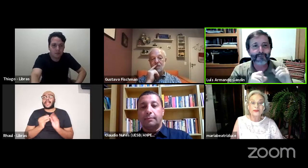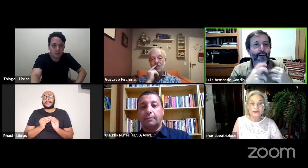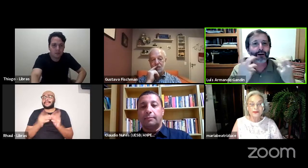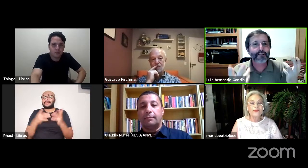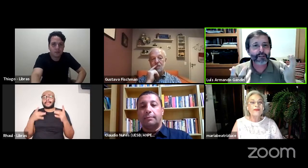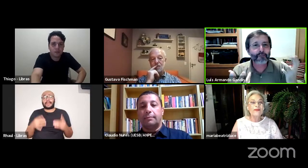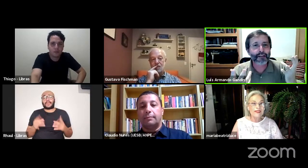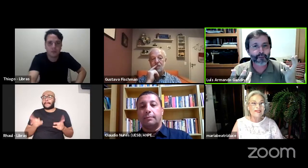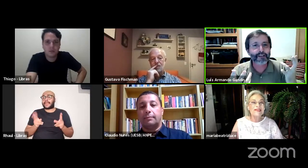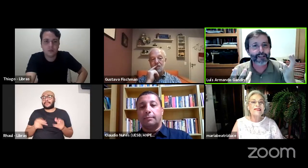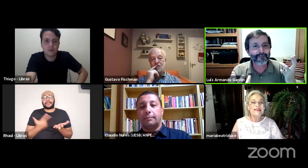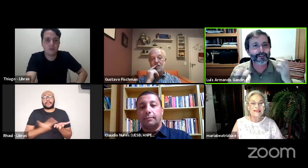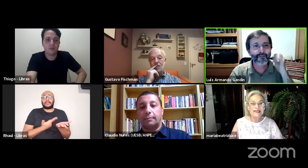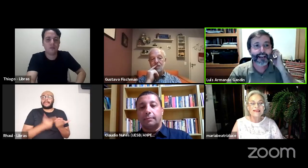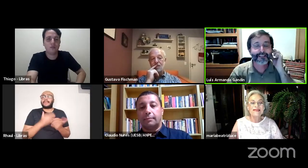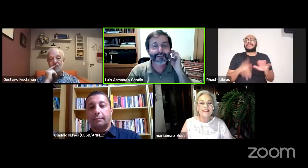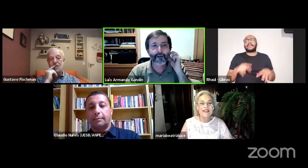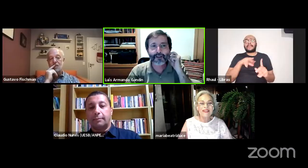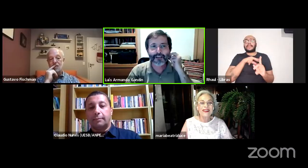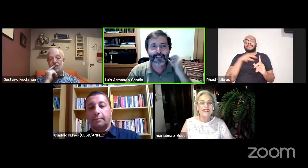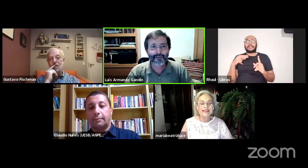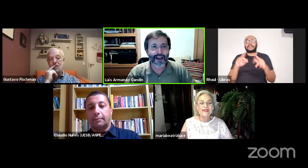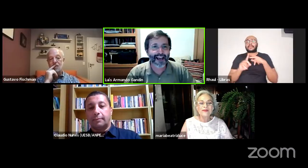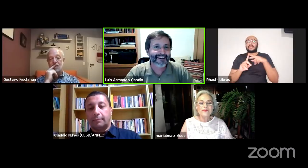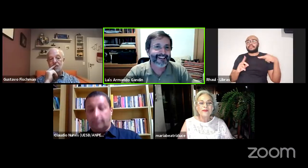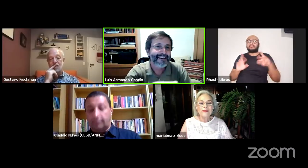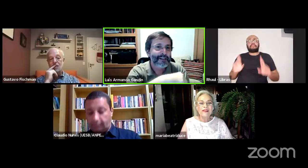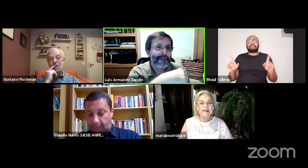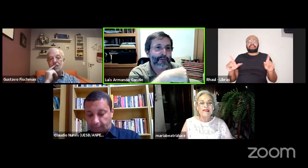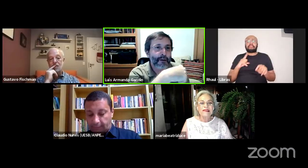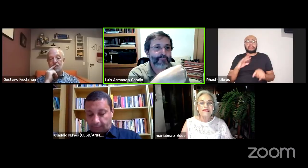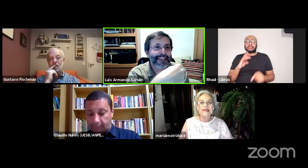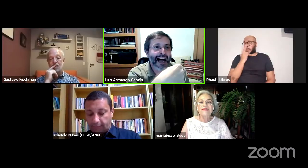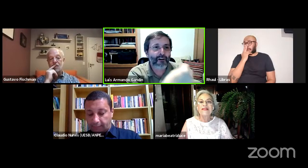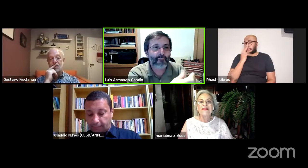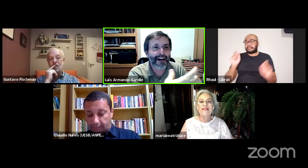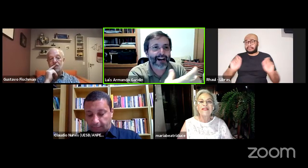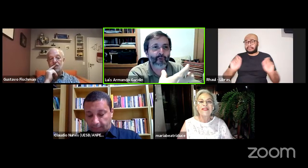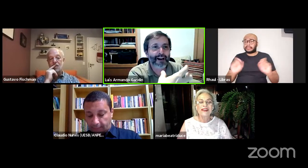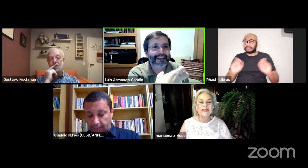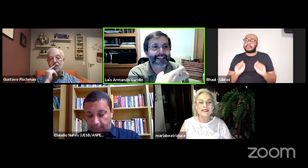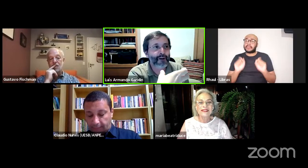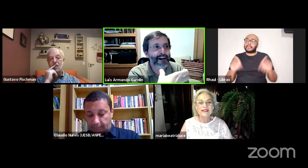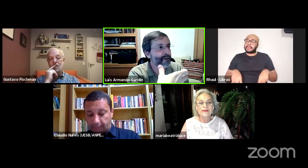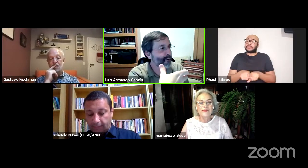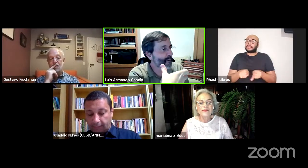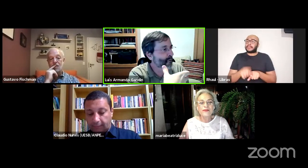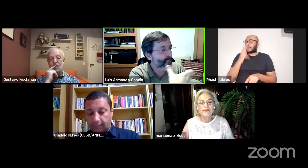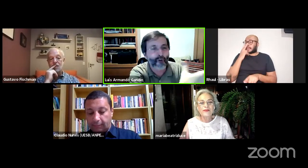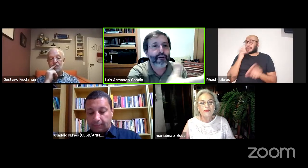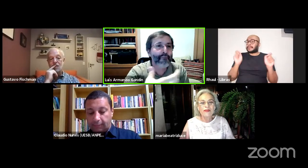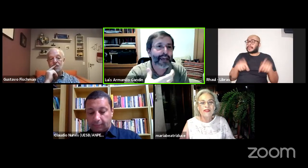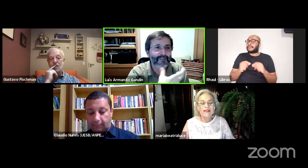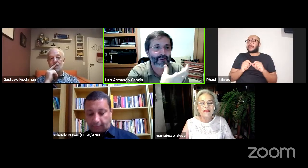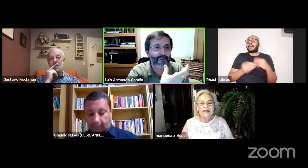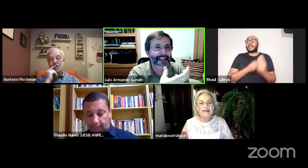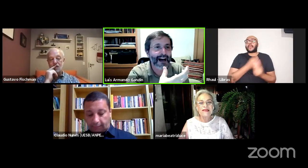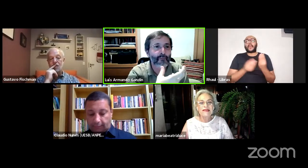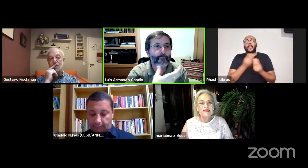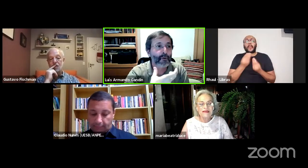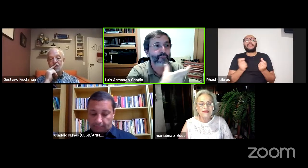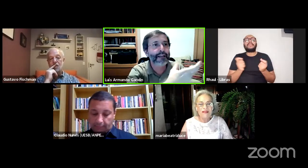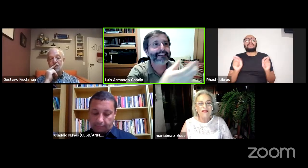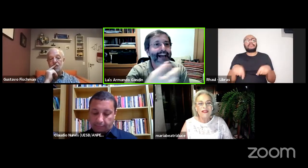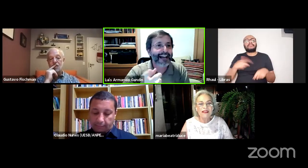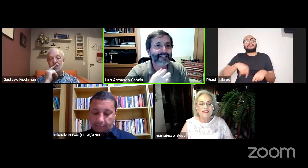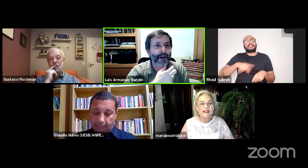mesmo livro a partir de perspectivas diferentes, eu acho que isso é dar um movimento e